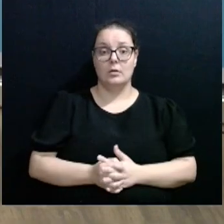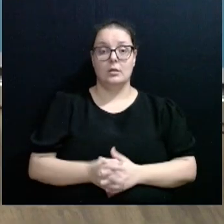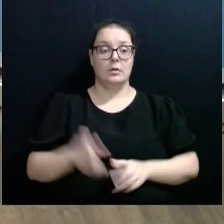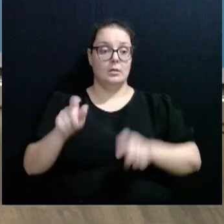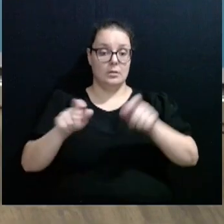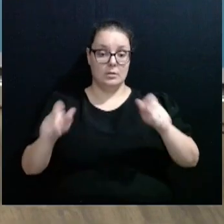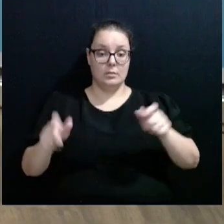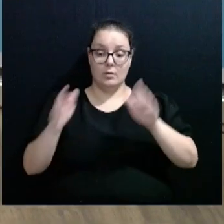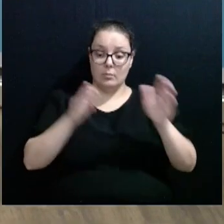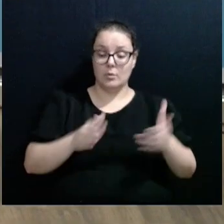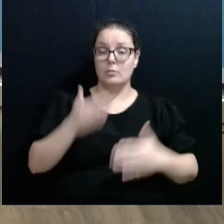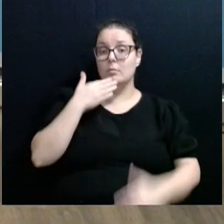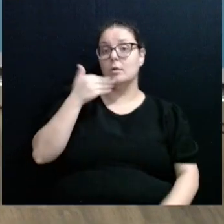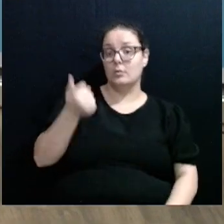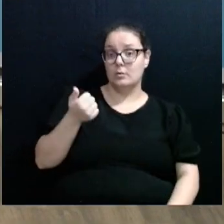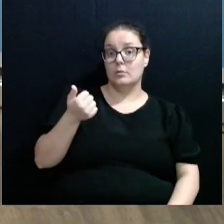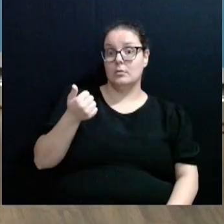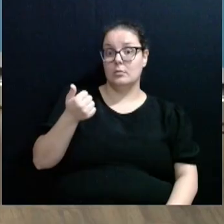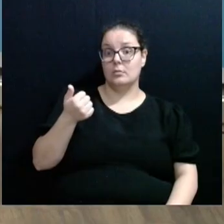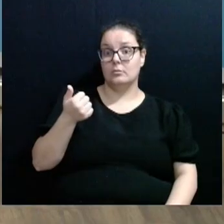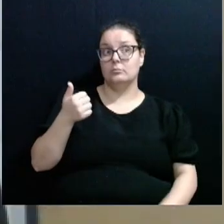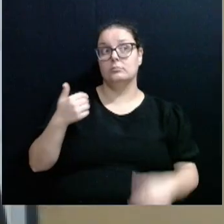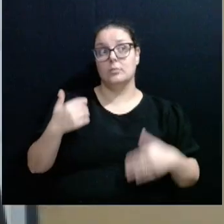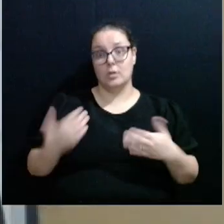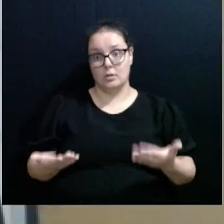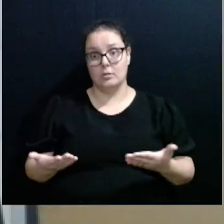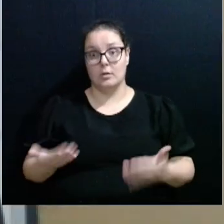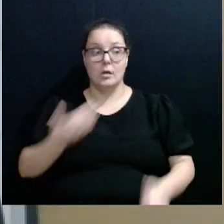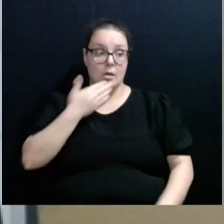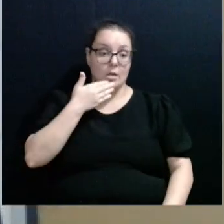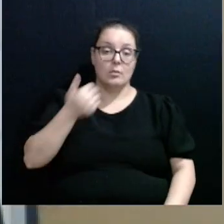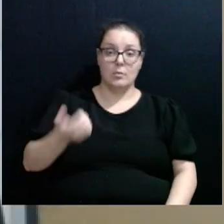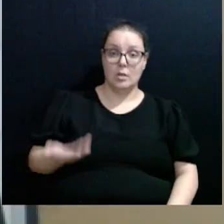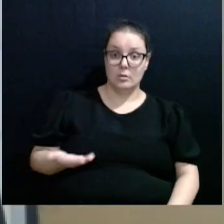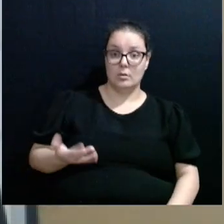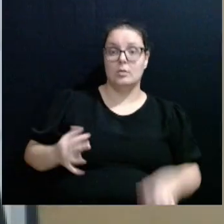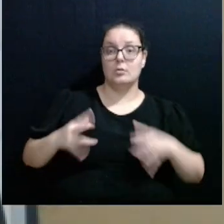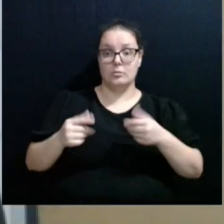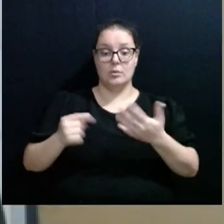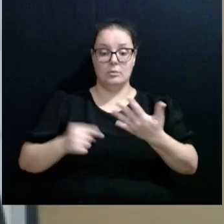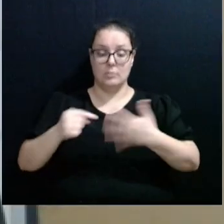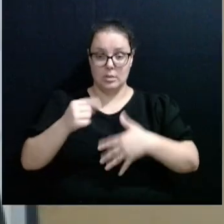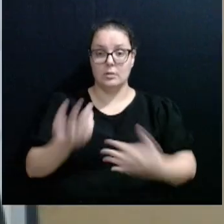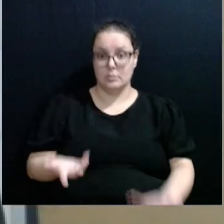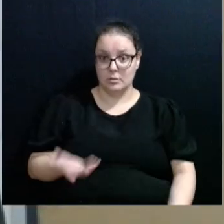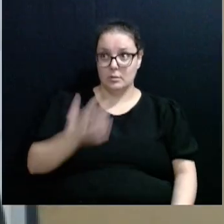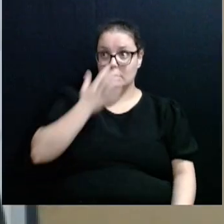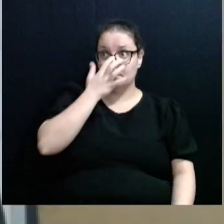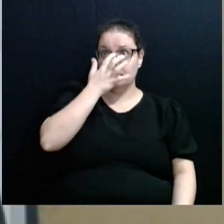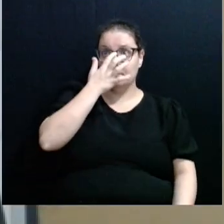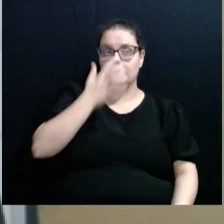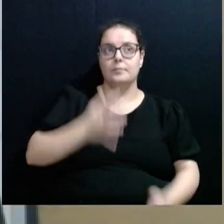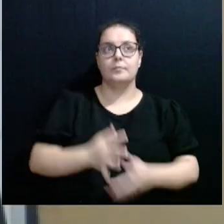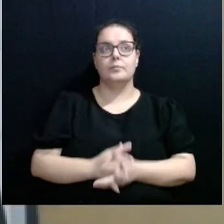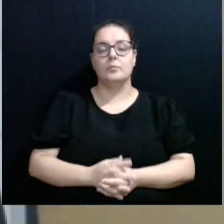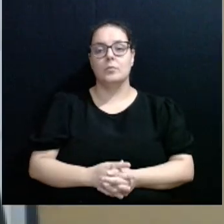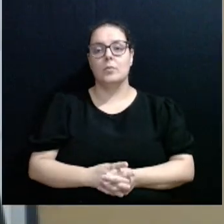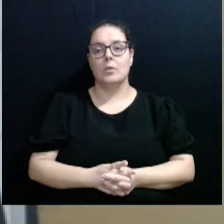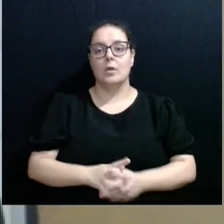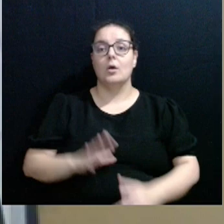porque elas vão estar melhores em todos os aspectos, não é? Quando a